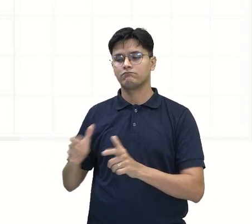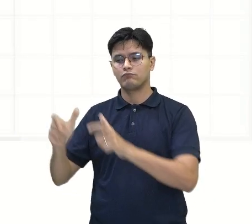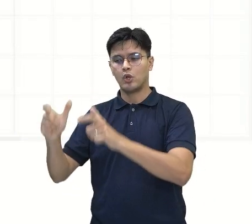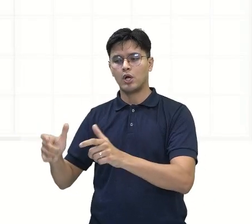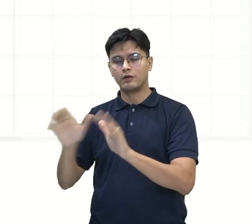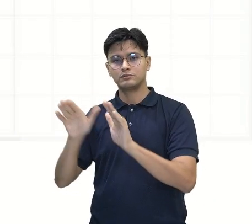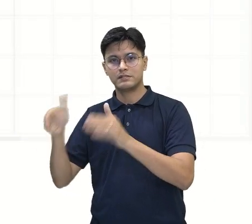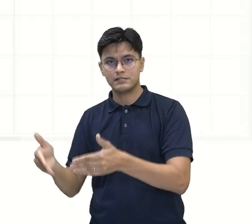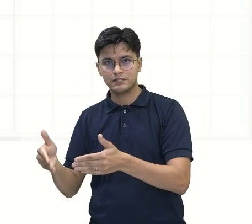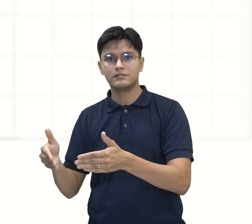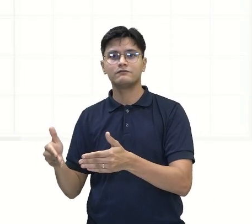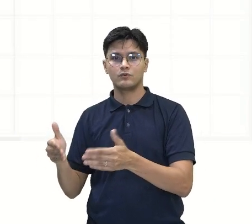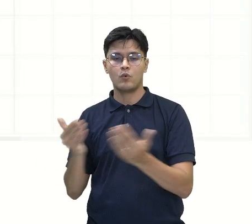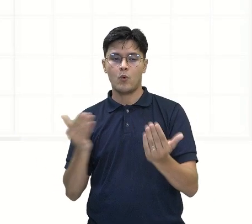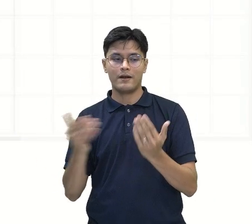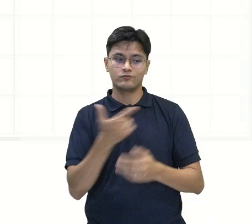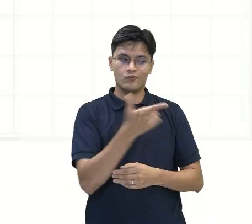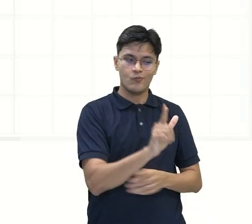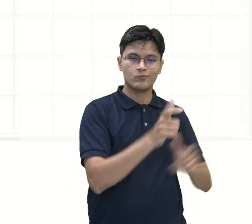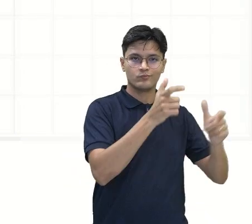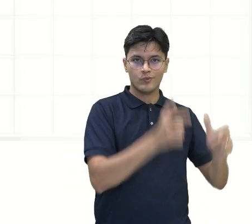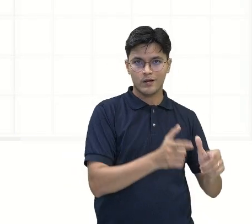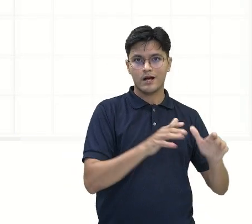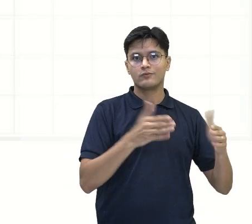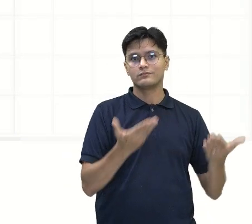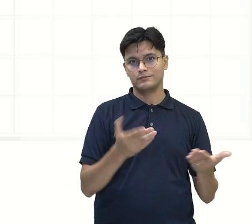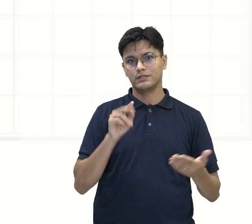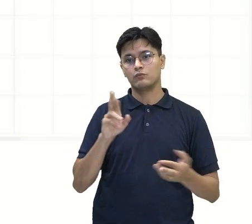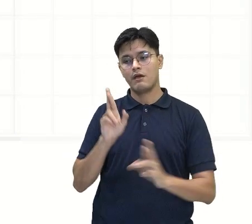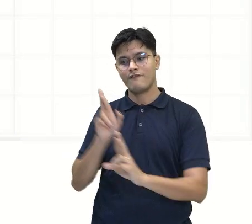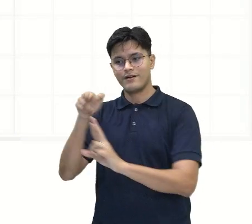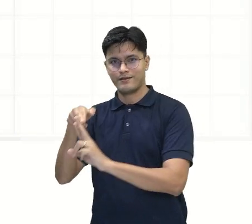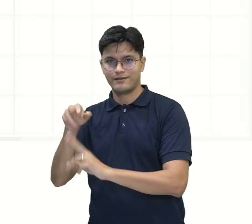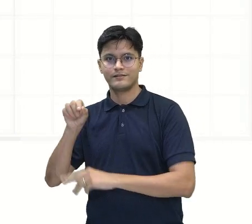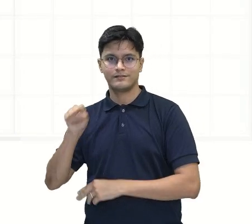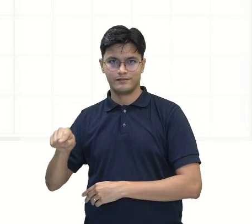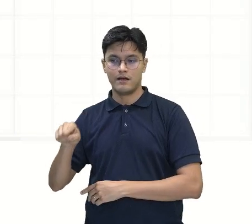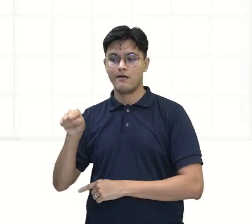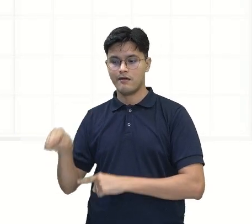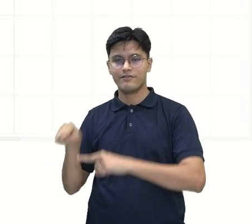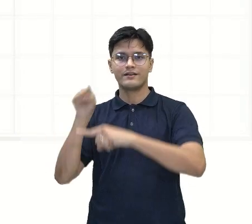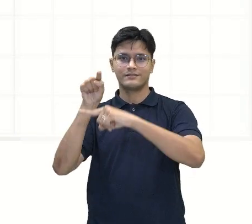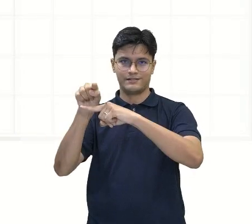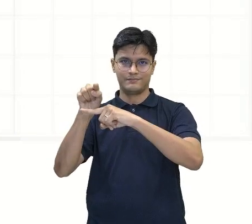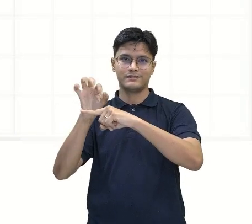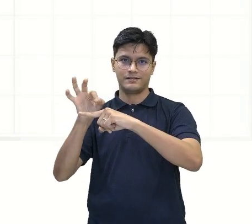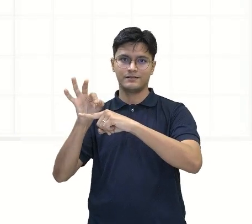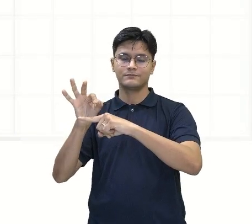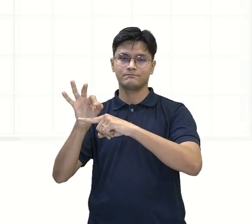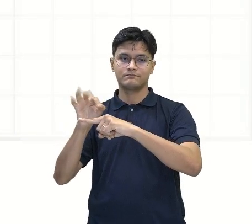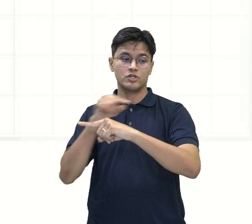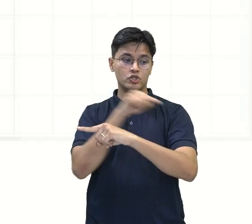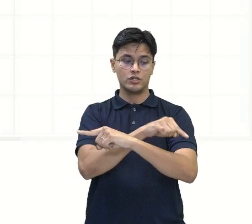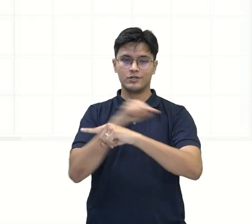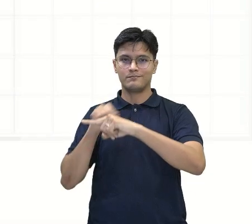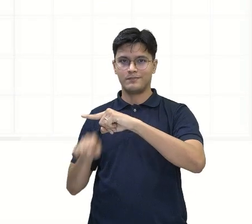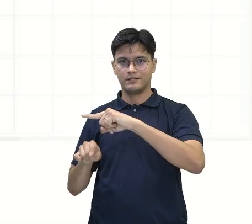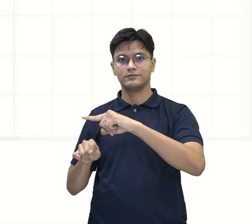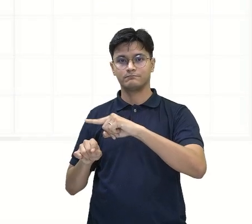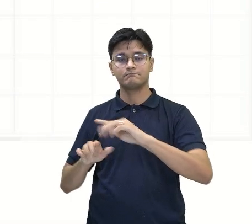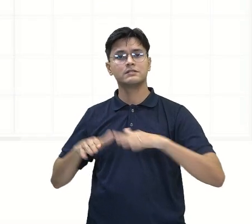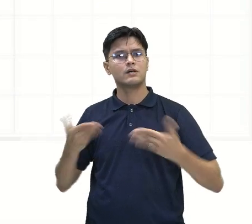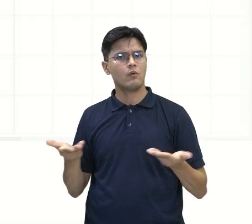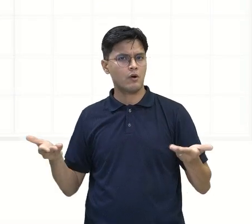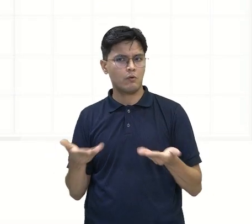representou daquela forma. Nesse caso aqui, como ele está fazendo referência à Terra primeiro, tá? E não a Netuno, então vai